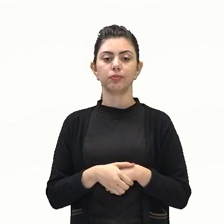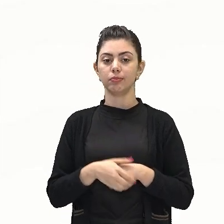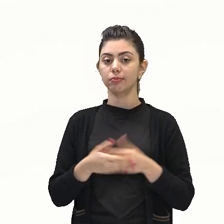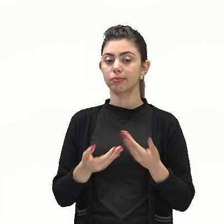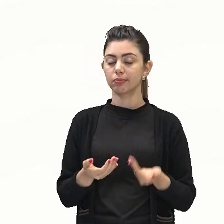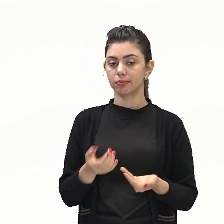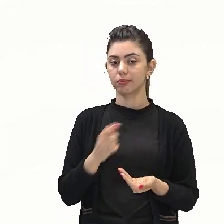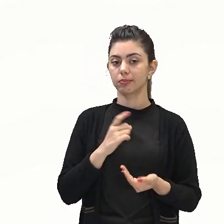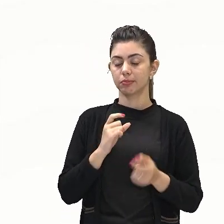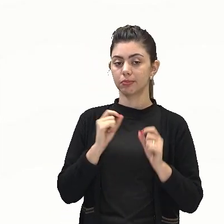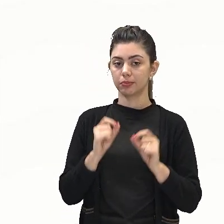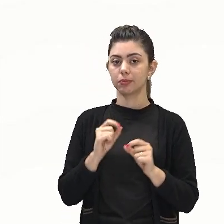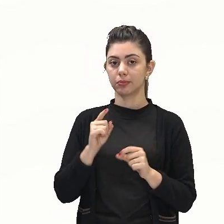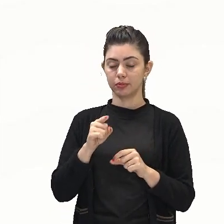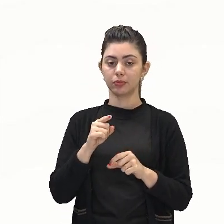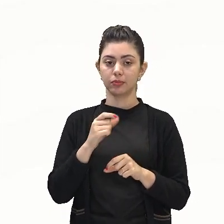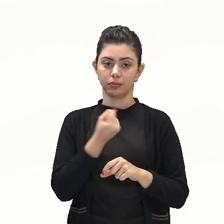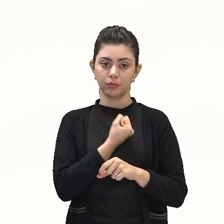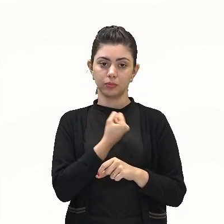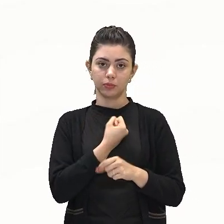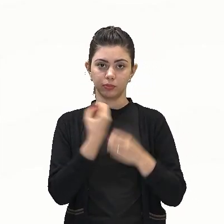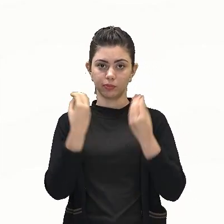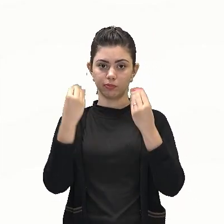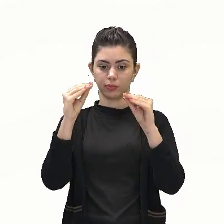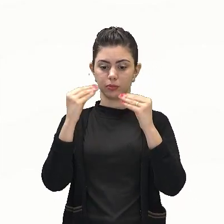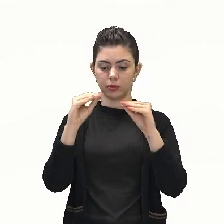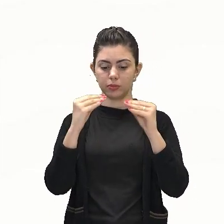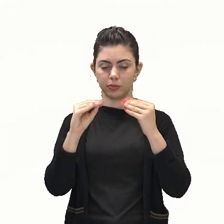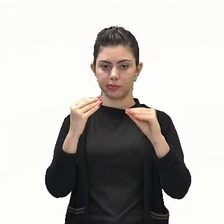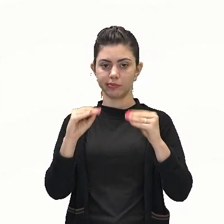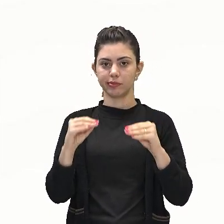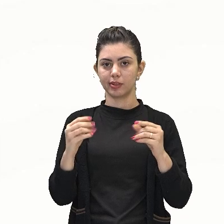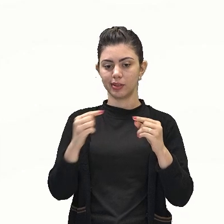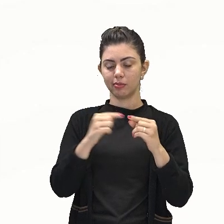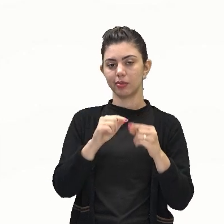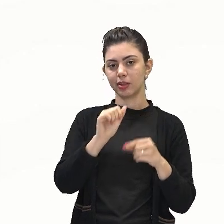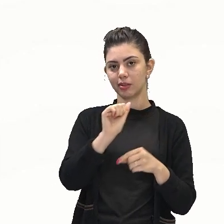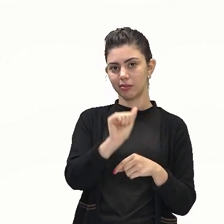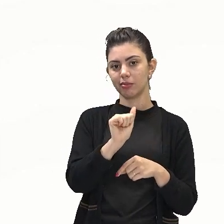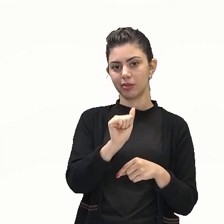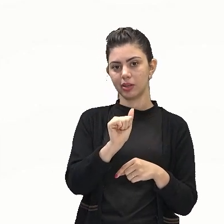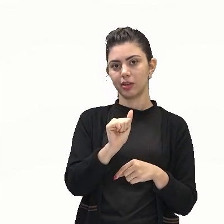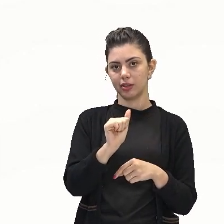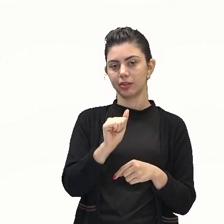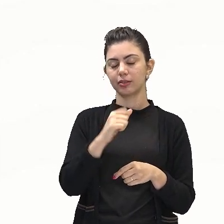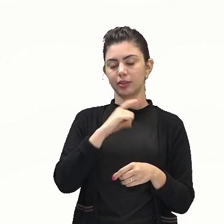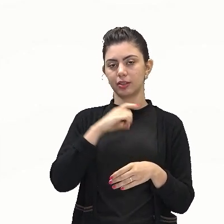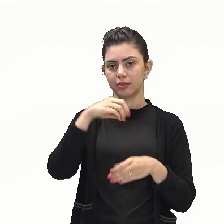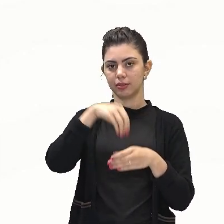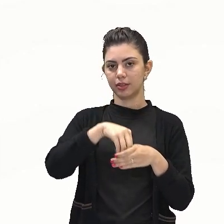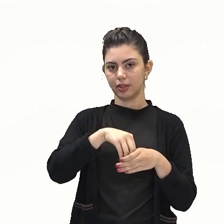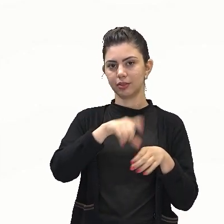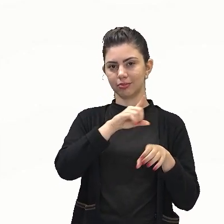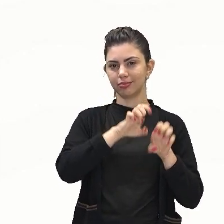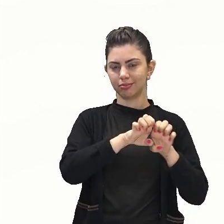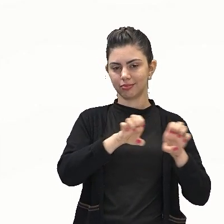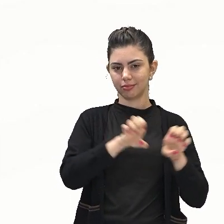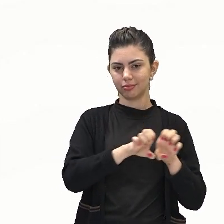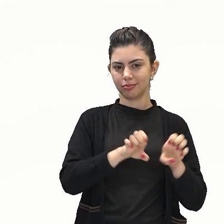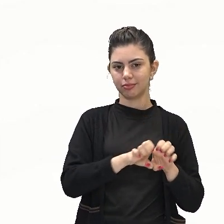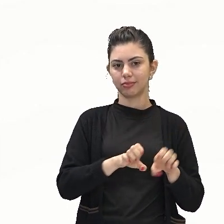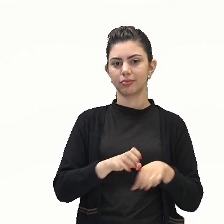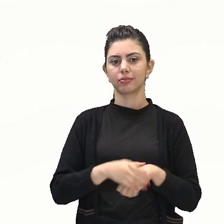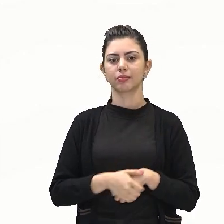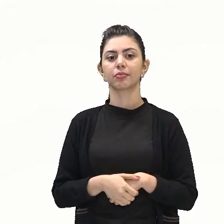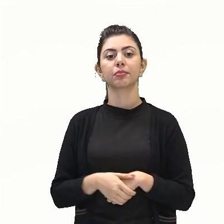dos nossos coeficientes, certo? Todos os azinhos que representam cada elemento da minha matriz. Além